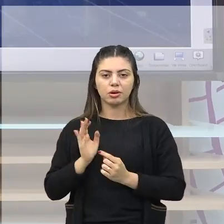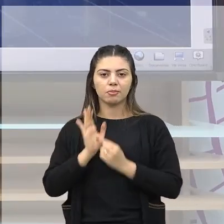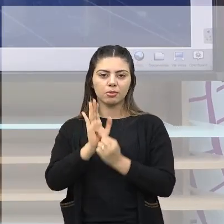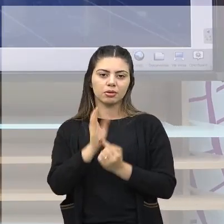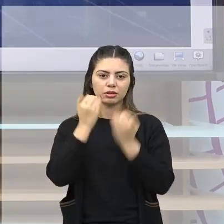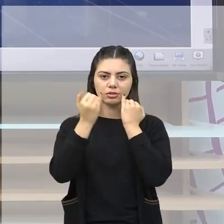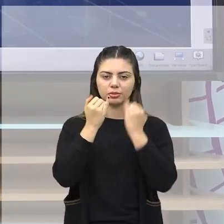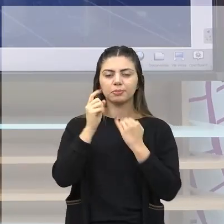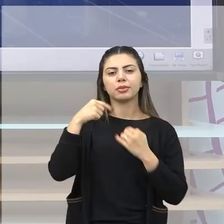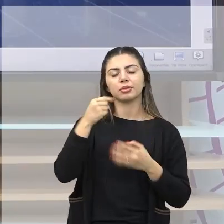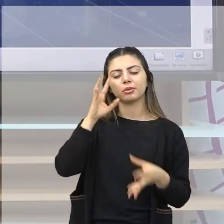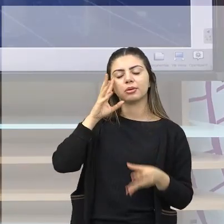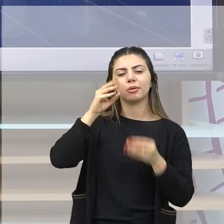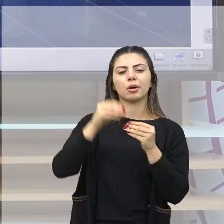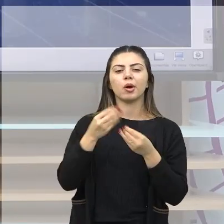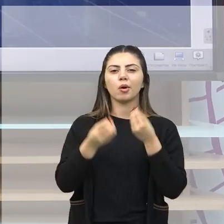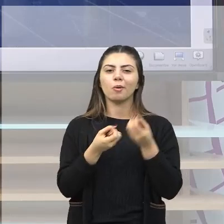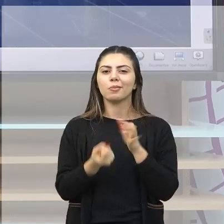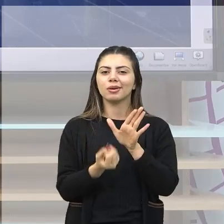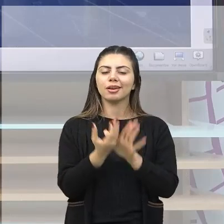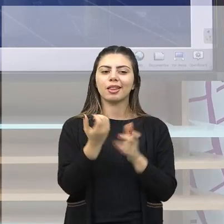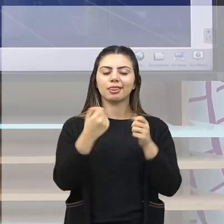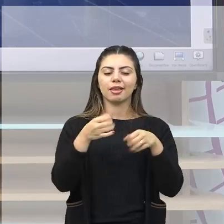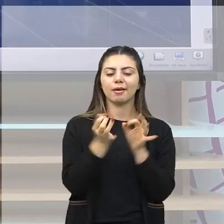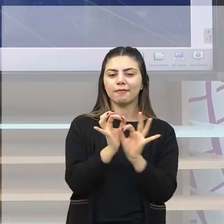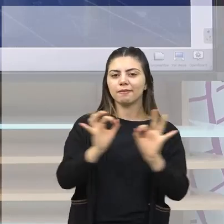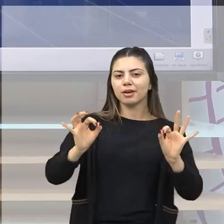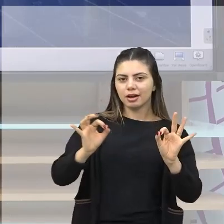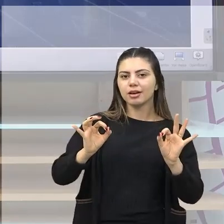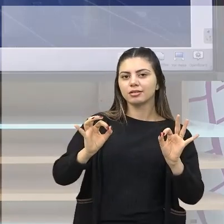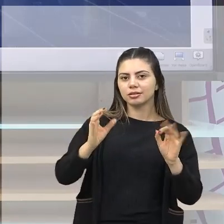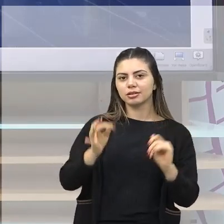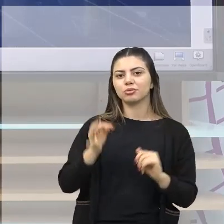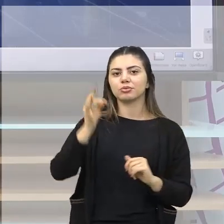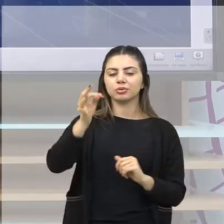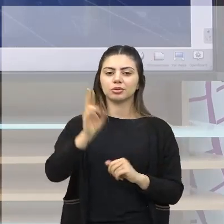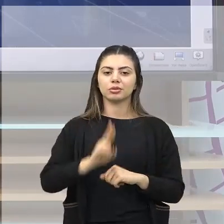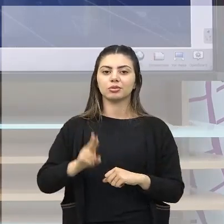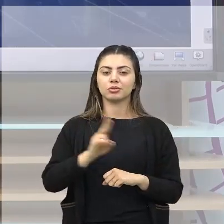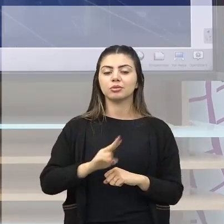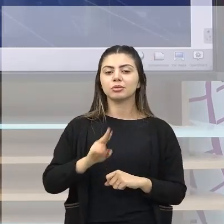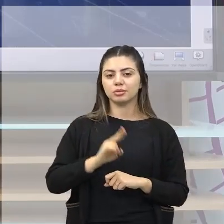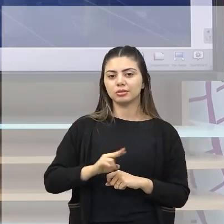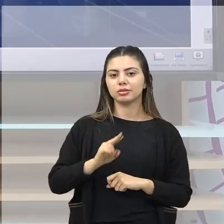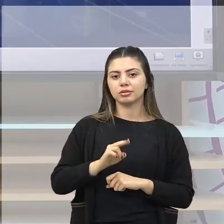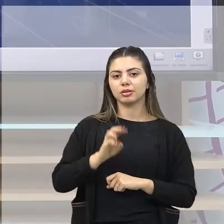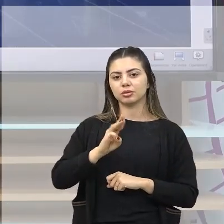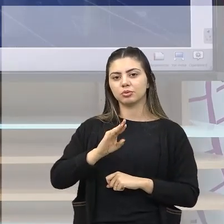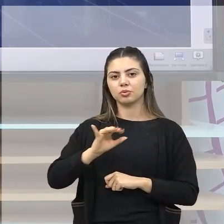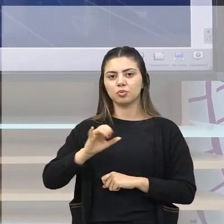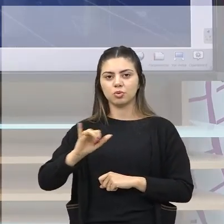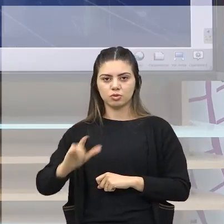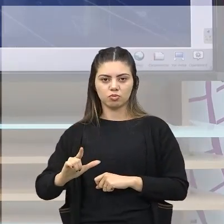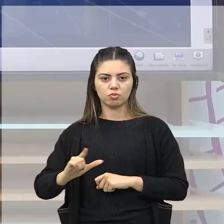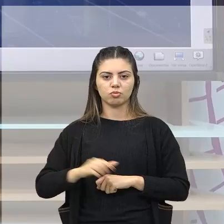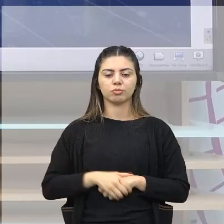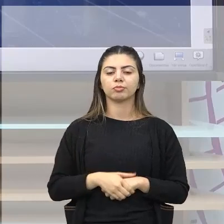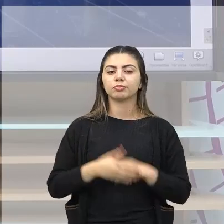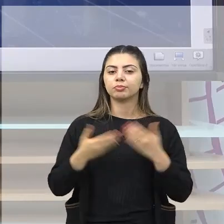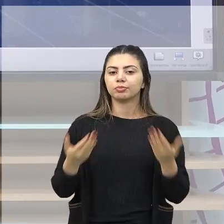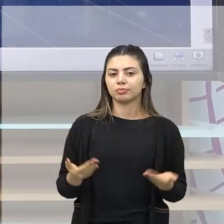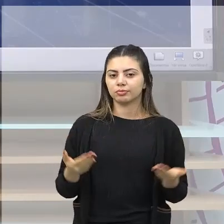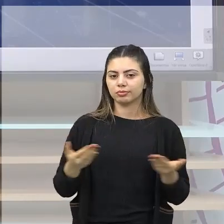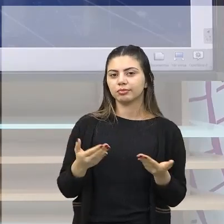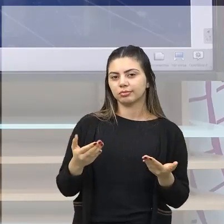aprender como formar palavras no futuro utilizando o auxiliar will. E é por isso que eu vou mostrar para